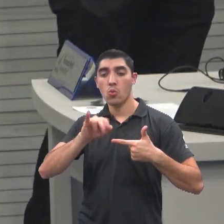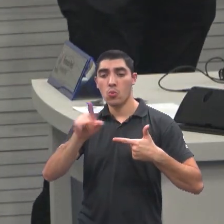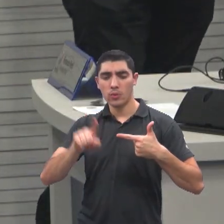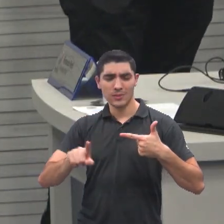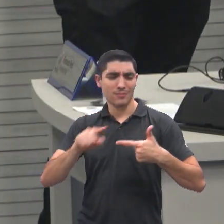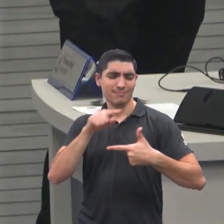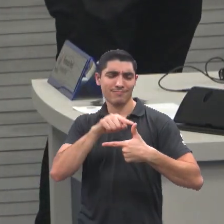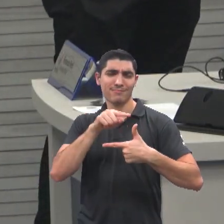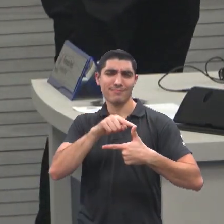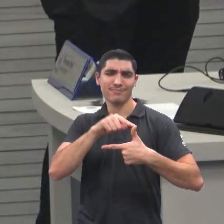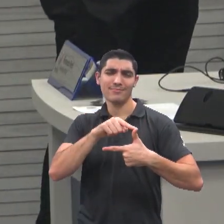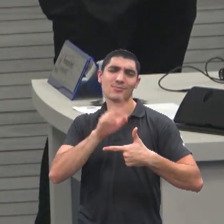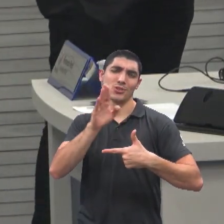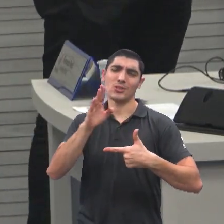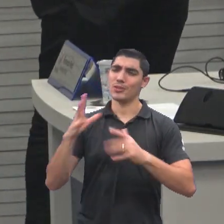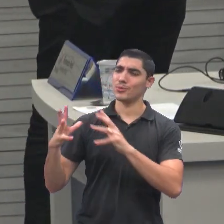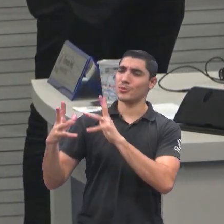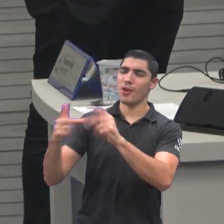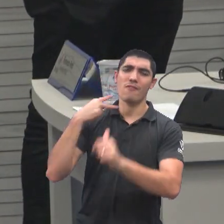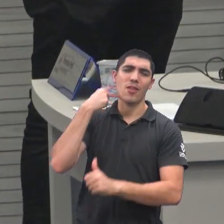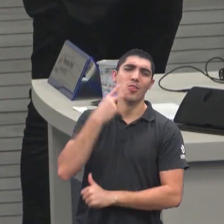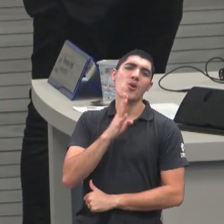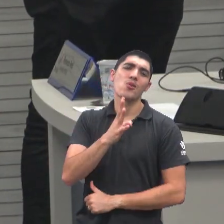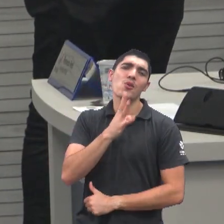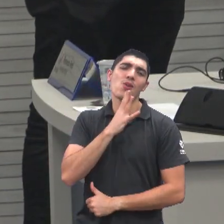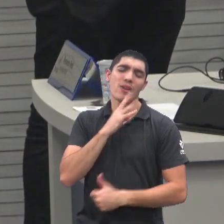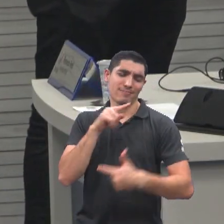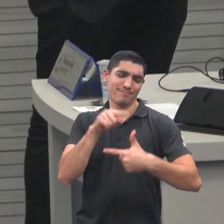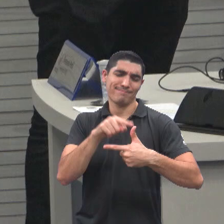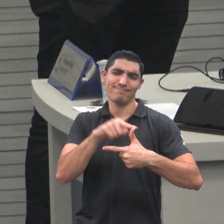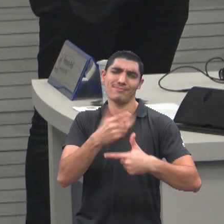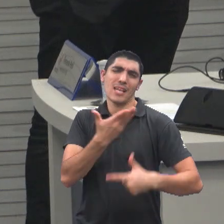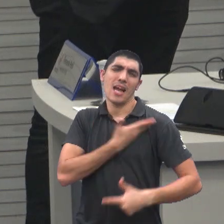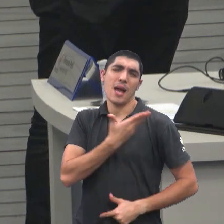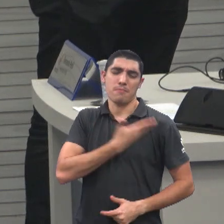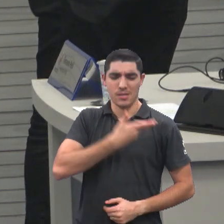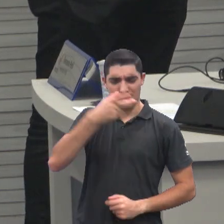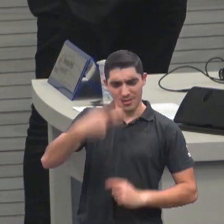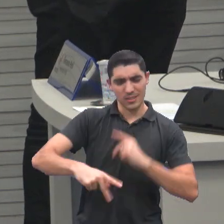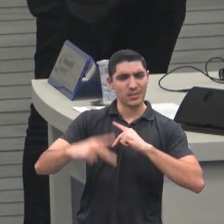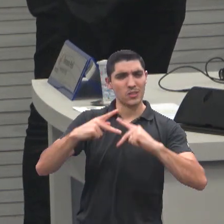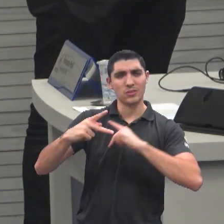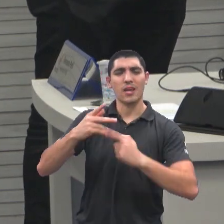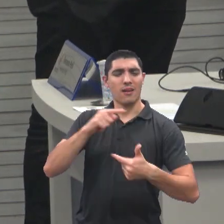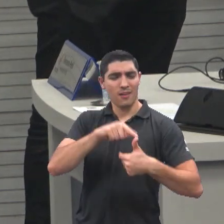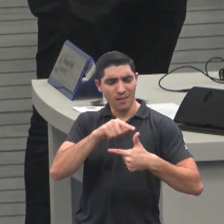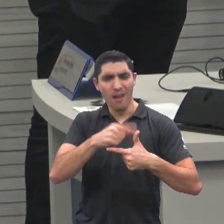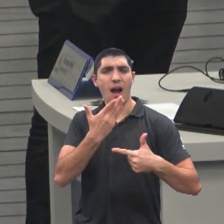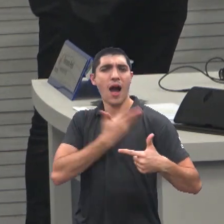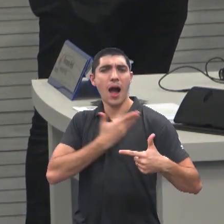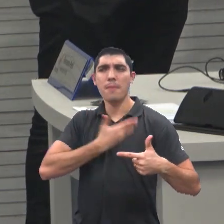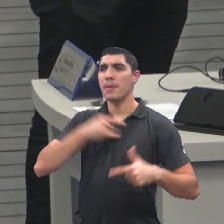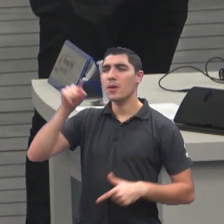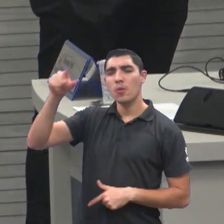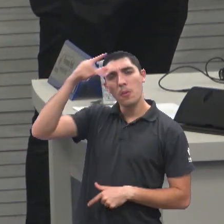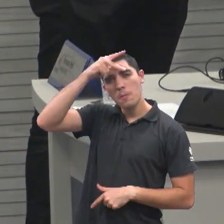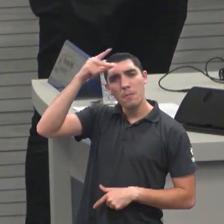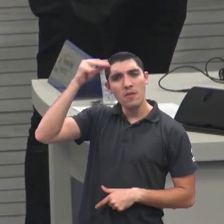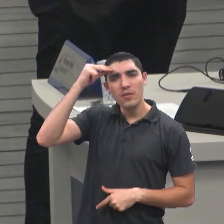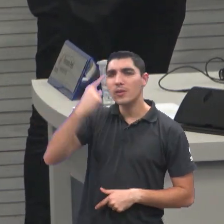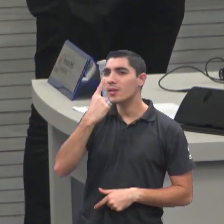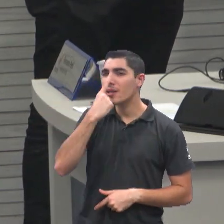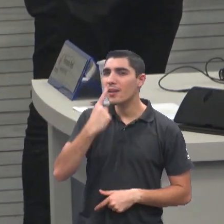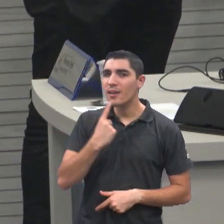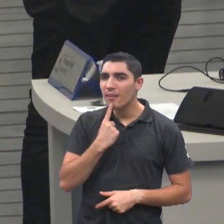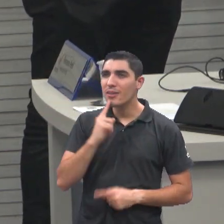todos os vereadores, já conhece, sempre parceiro da cidade, parceiro do prefeito Anderson, né? A gente que já tem